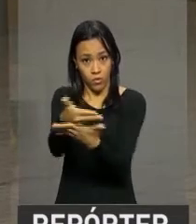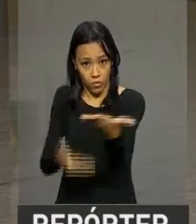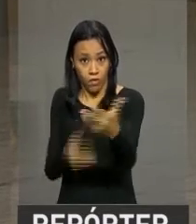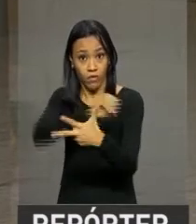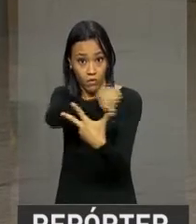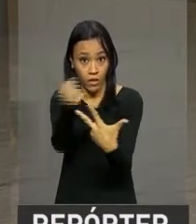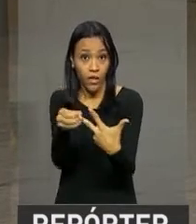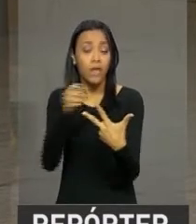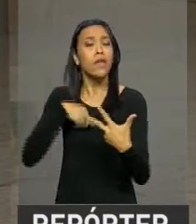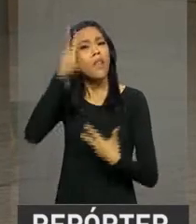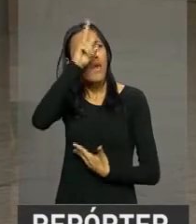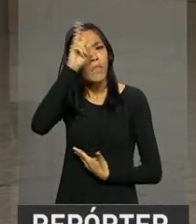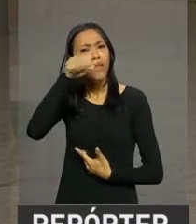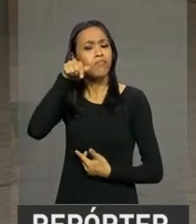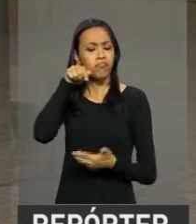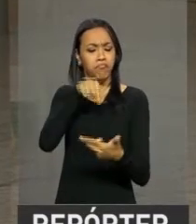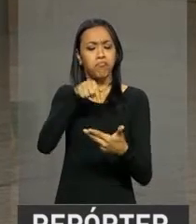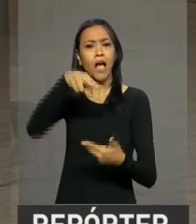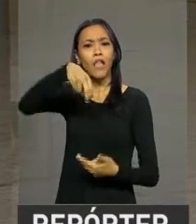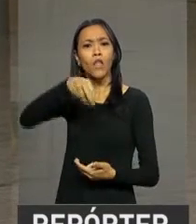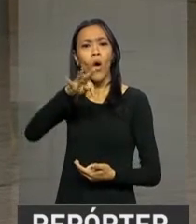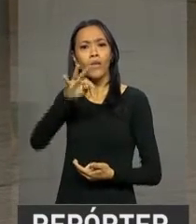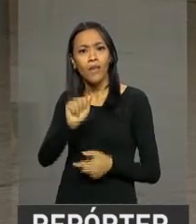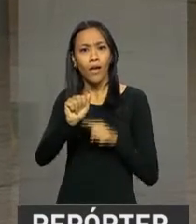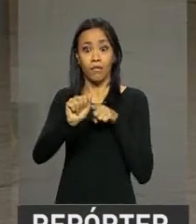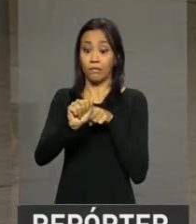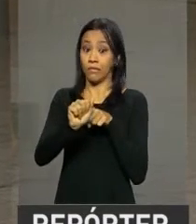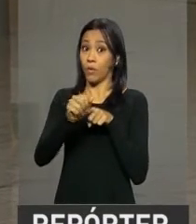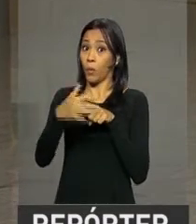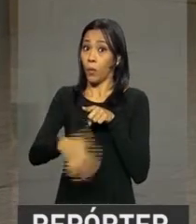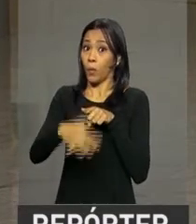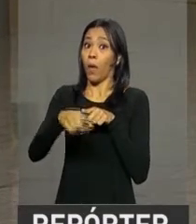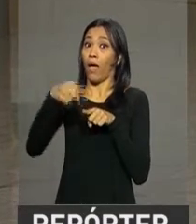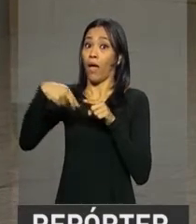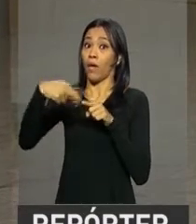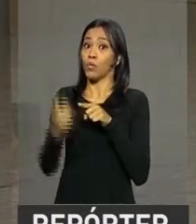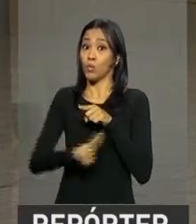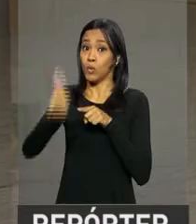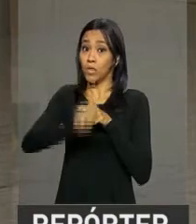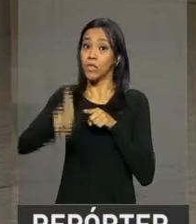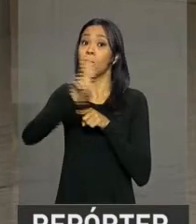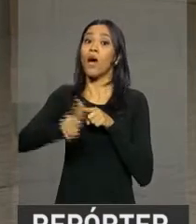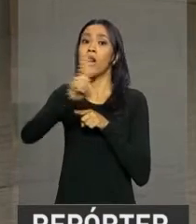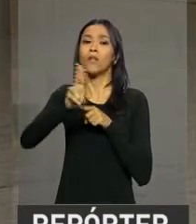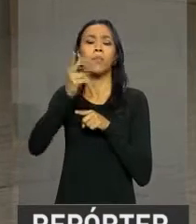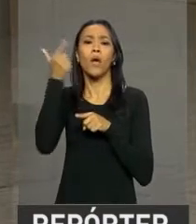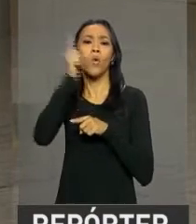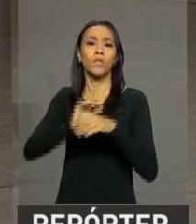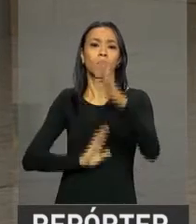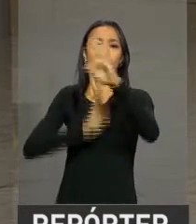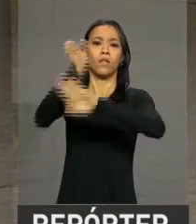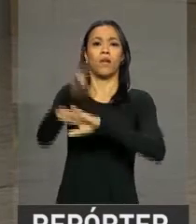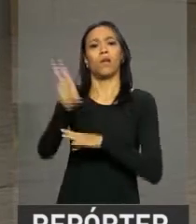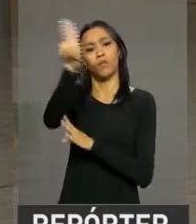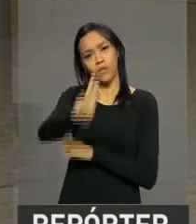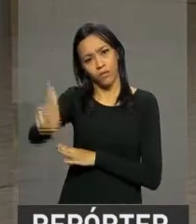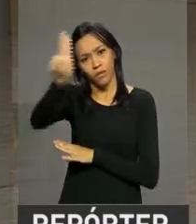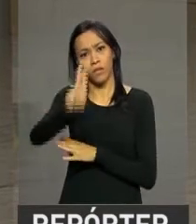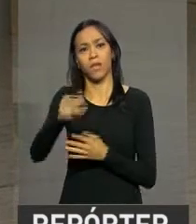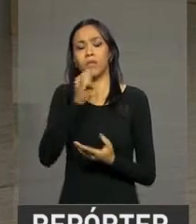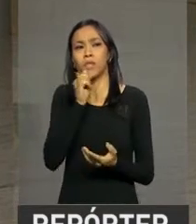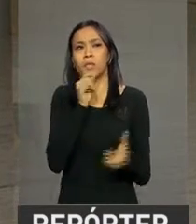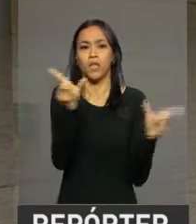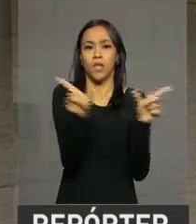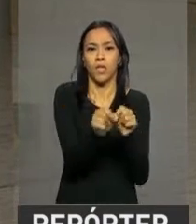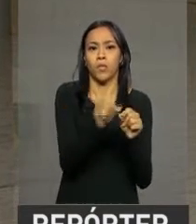que a nota do enem do exame é considerada aí como critério para acesso à educação superior por meio por exemplo do